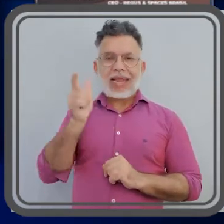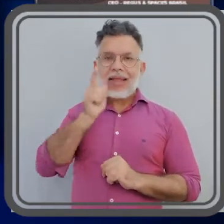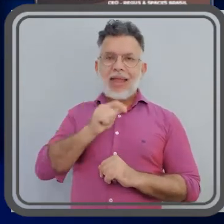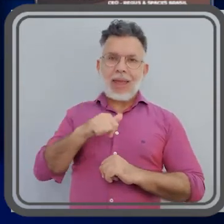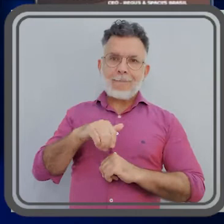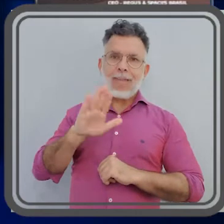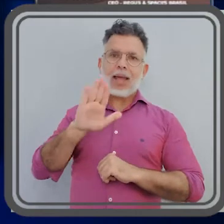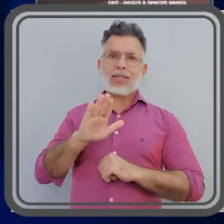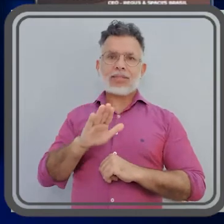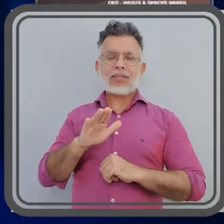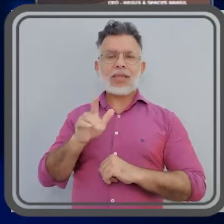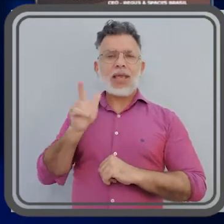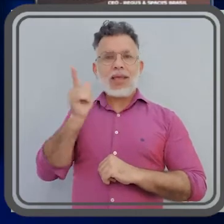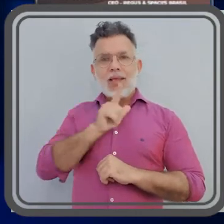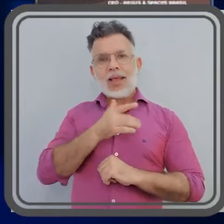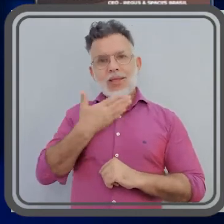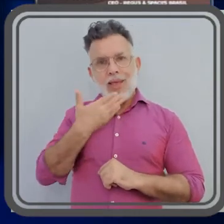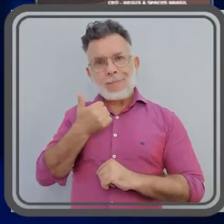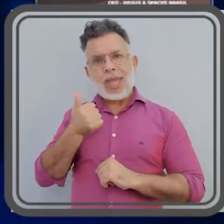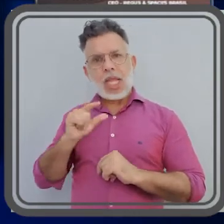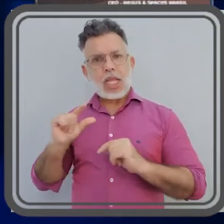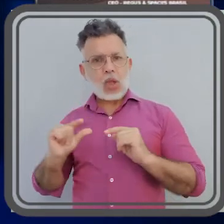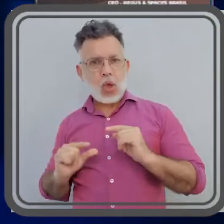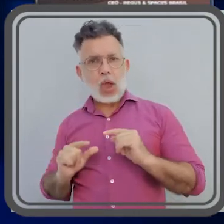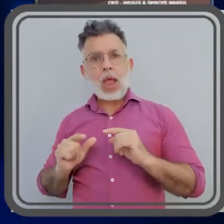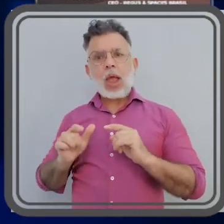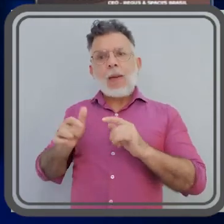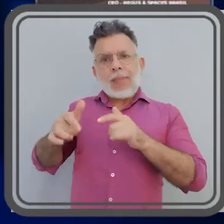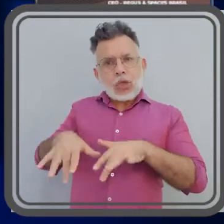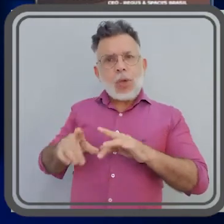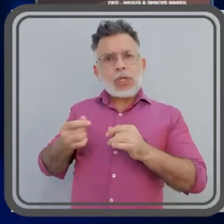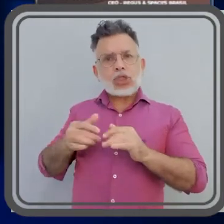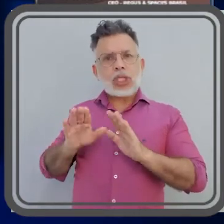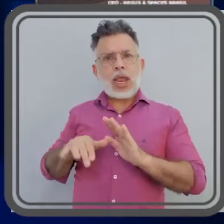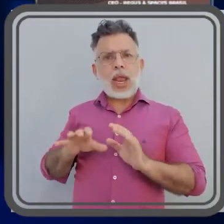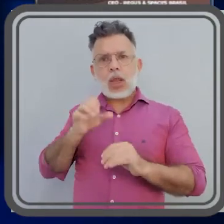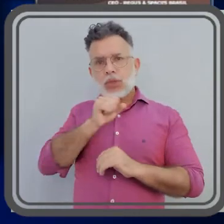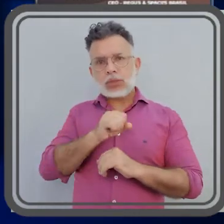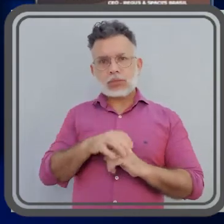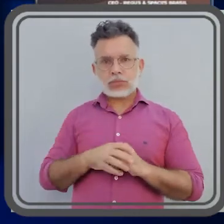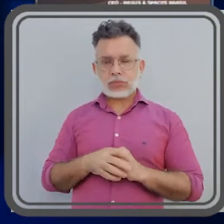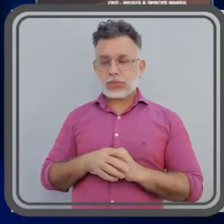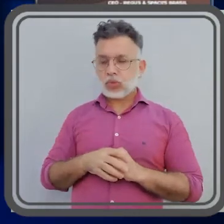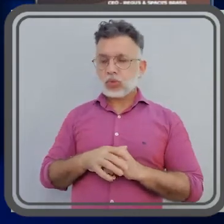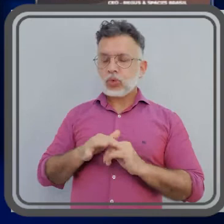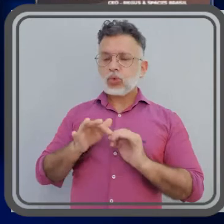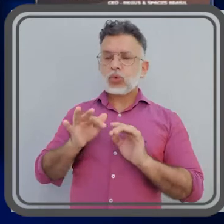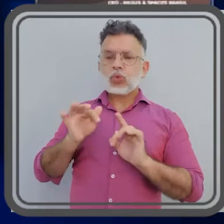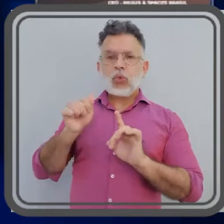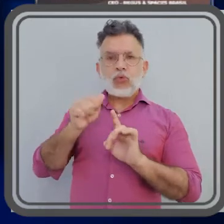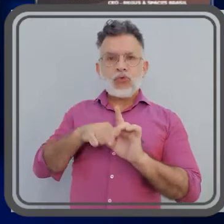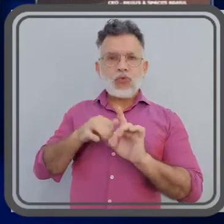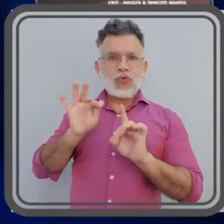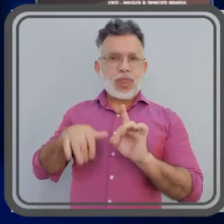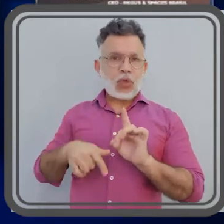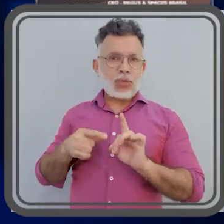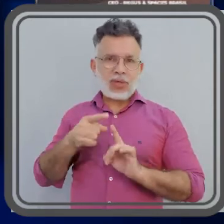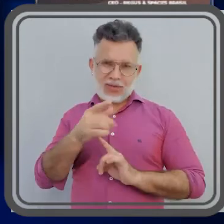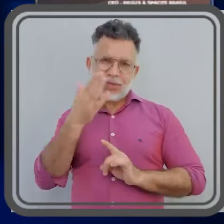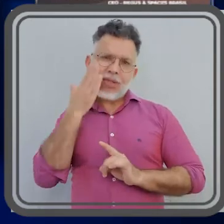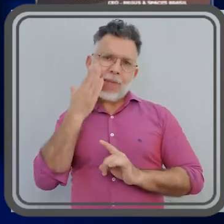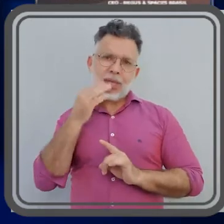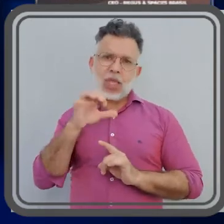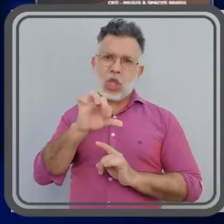e gastar melhor o dinheiro e fazer sobrar no final do mês. E a gente sabe que 90% dos brasileiros não